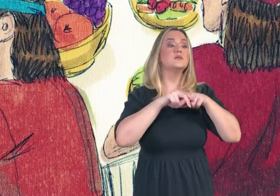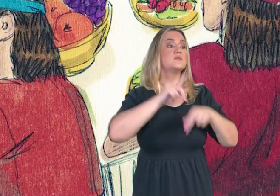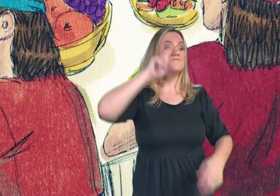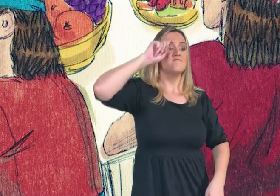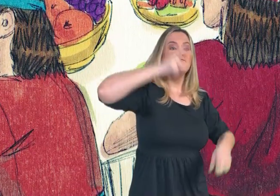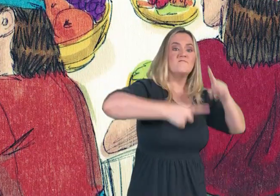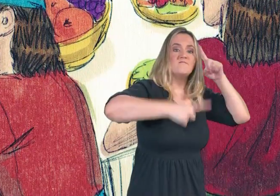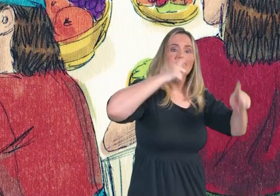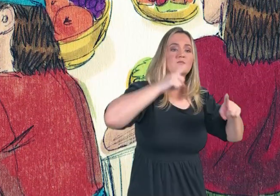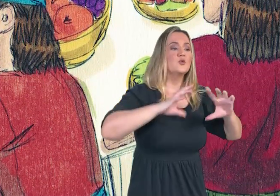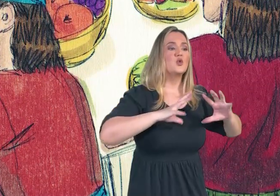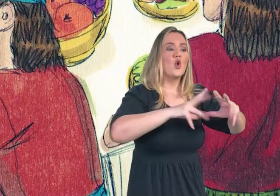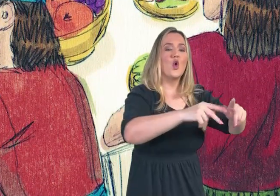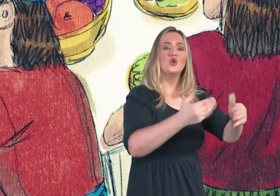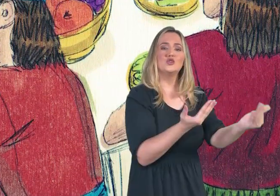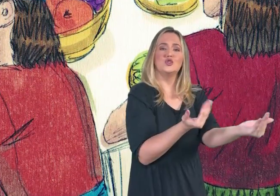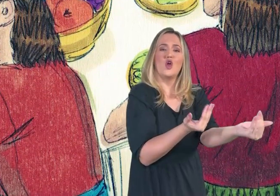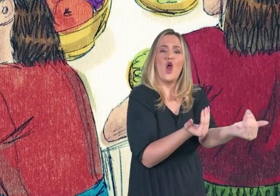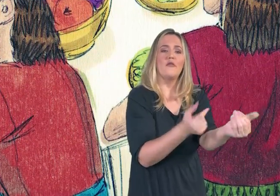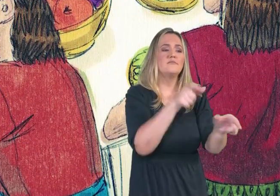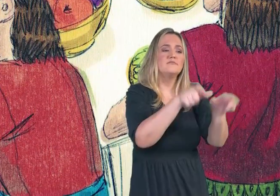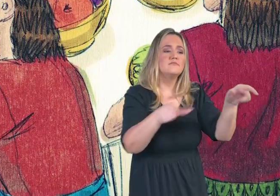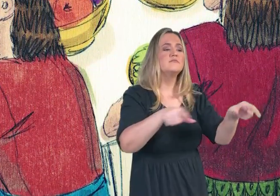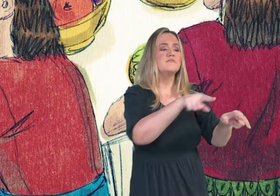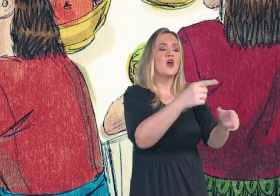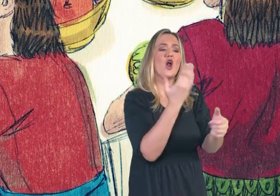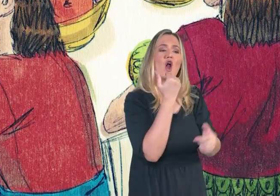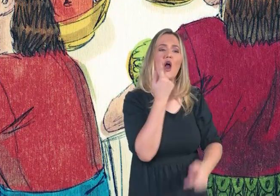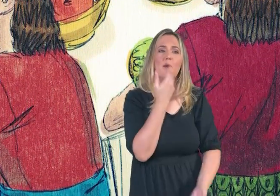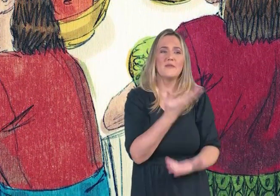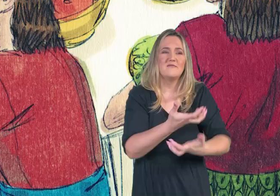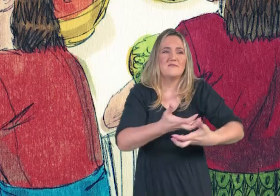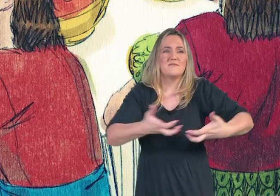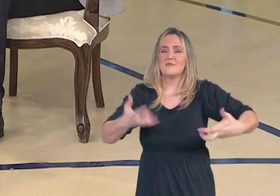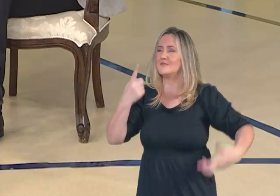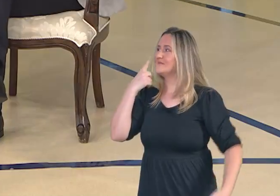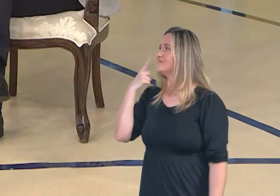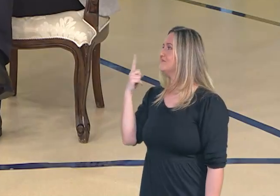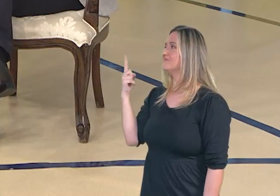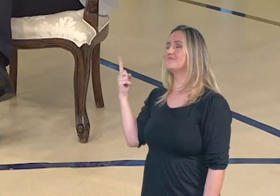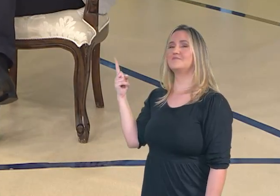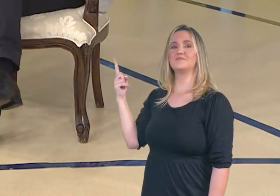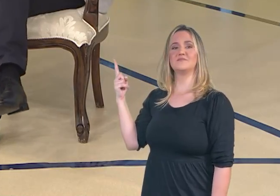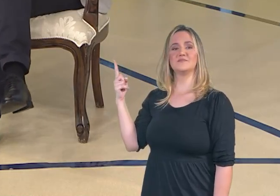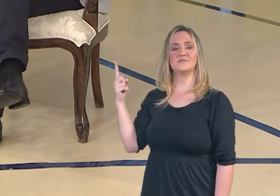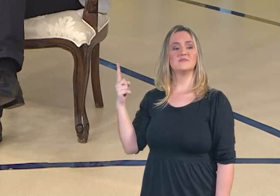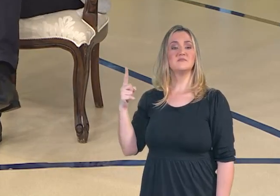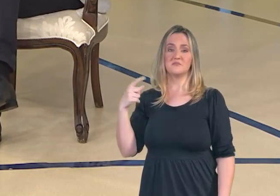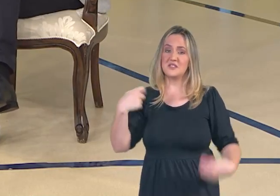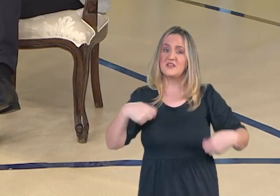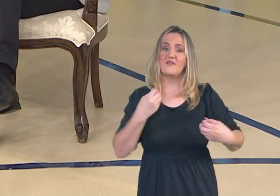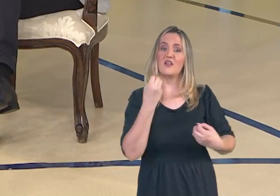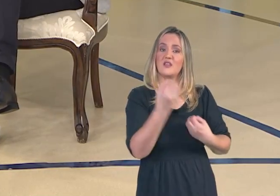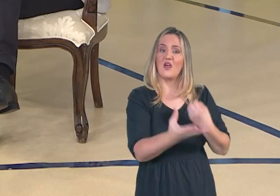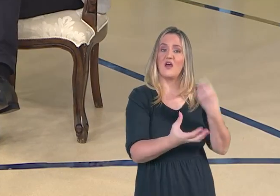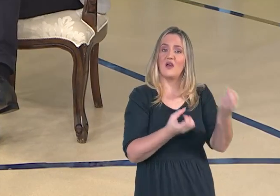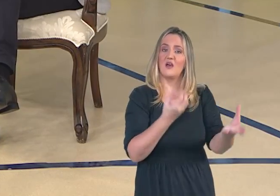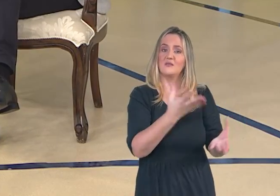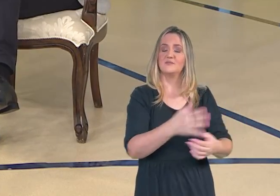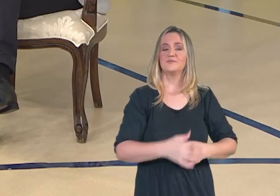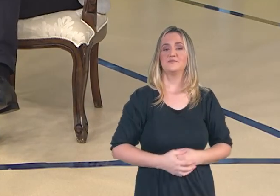servida à mesa do próprio rei, deveria ser fornecida aos jovens selecionados. No Antigo Oriente Médio, era um ato